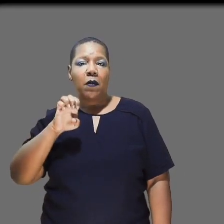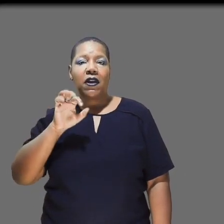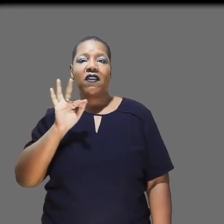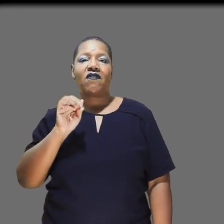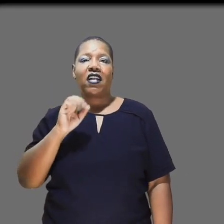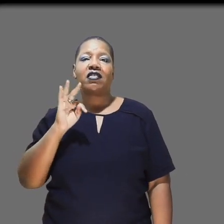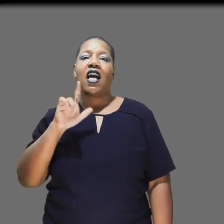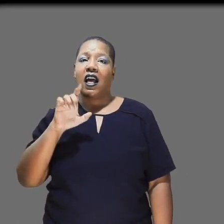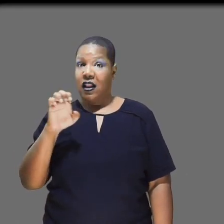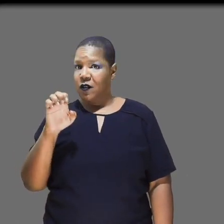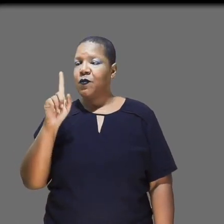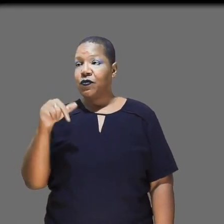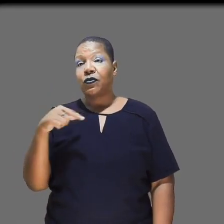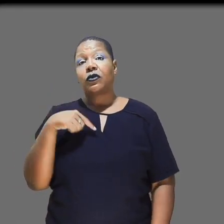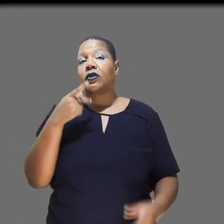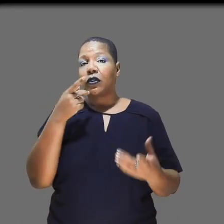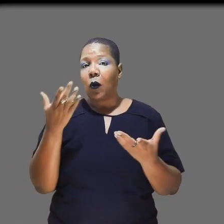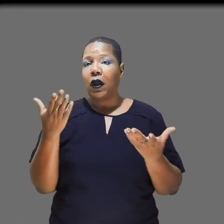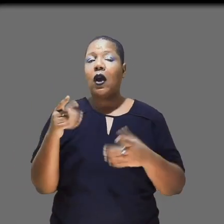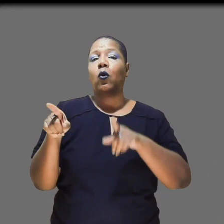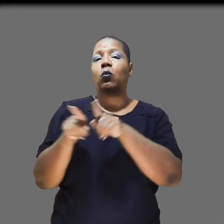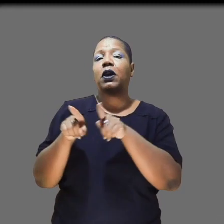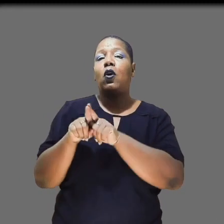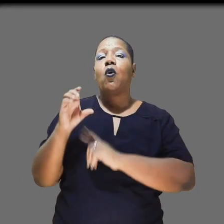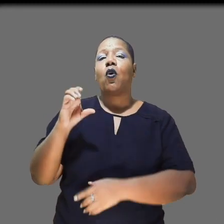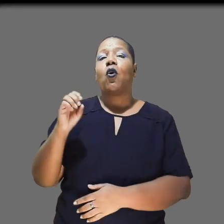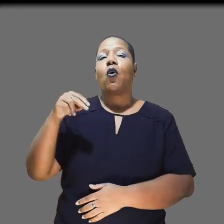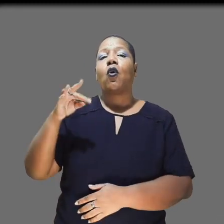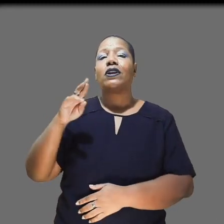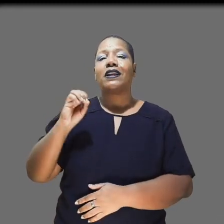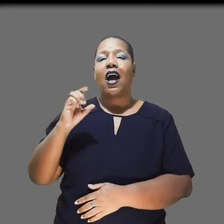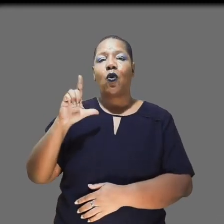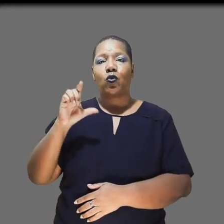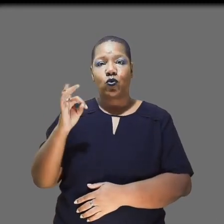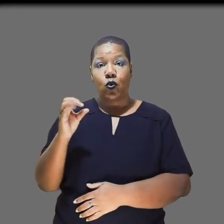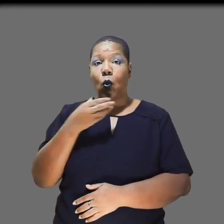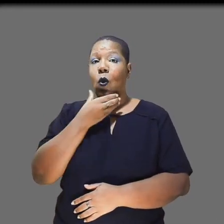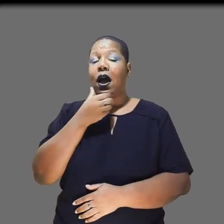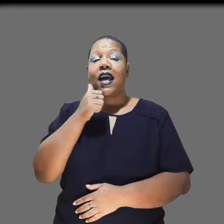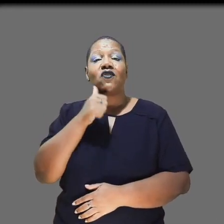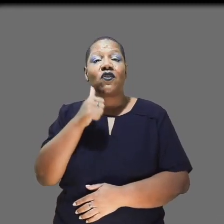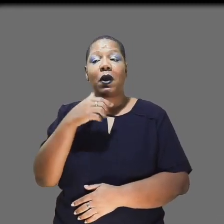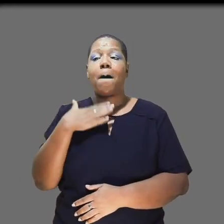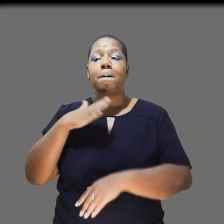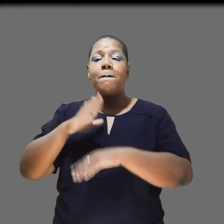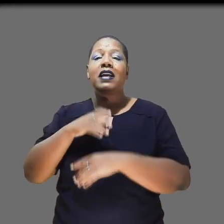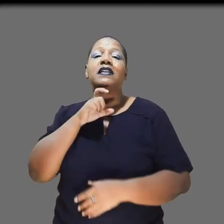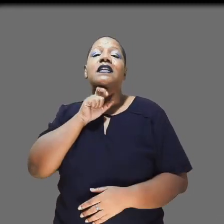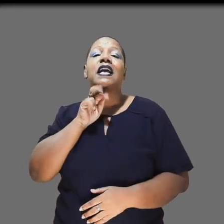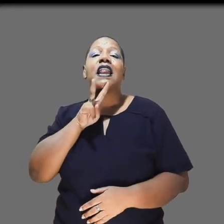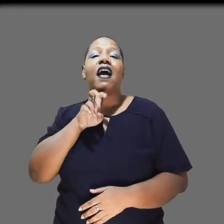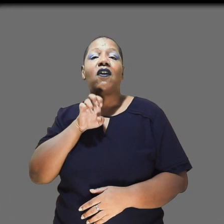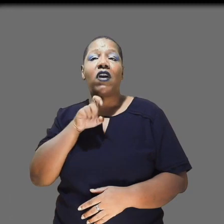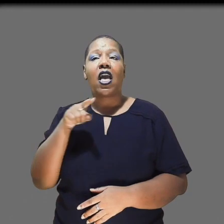linha das convenções, o contralto, a voz de registro mais grave entre as vozes femininas, aparece muitas vezes no